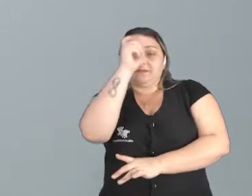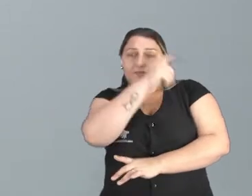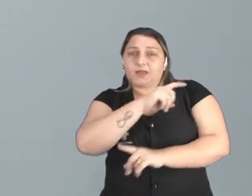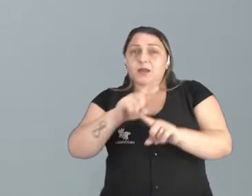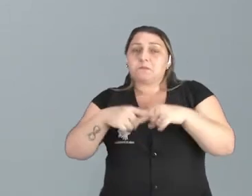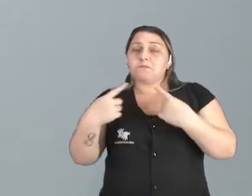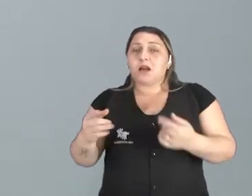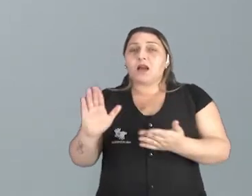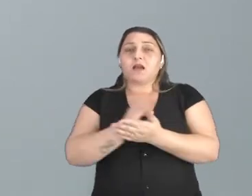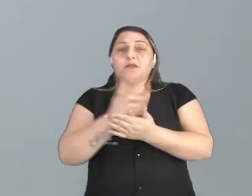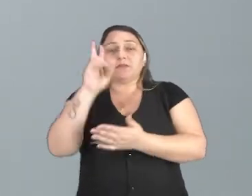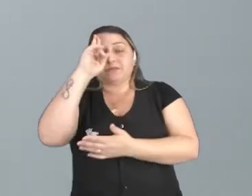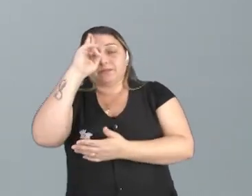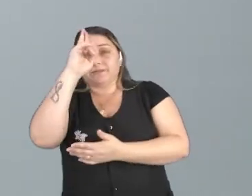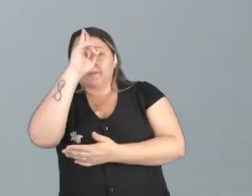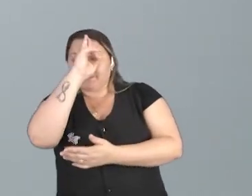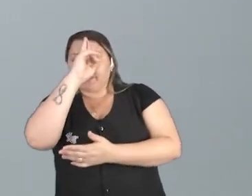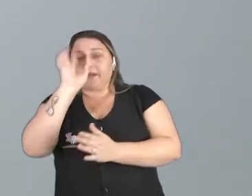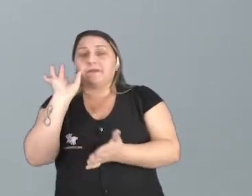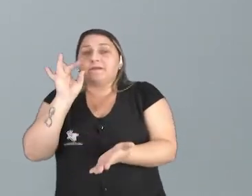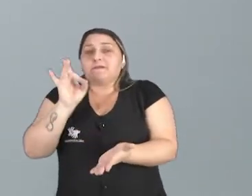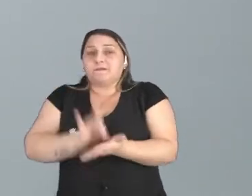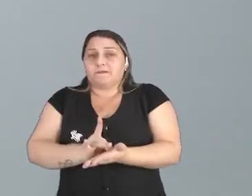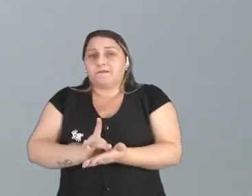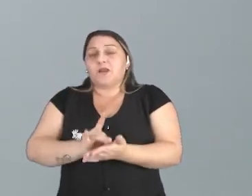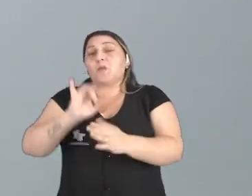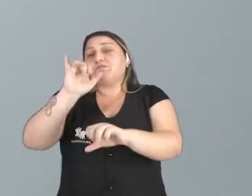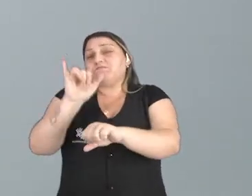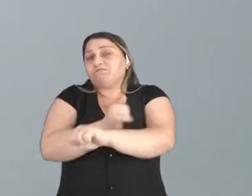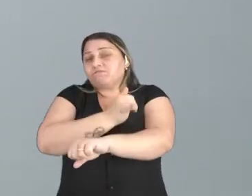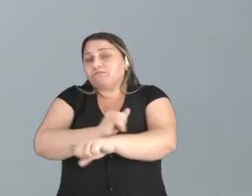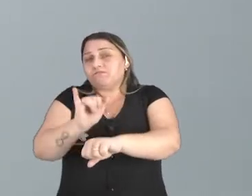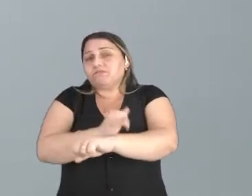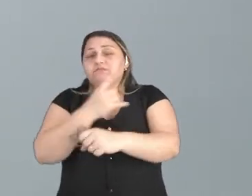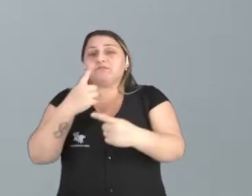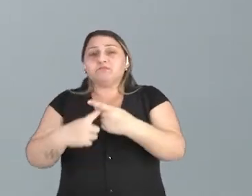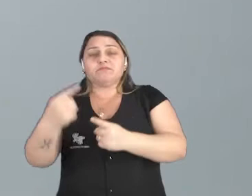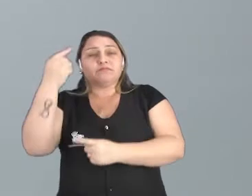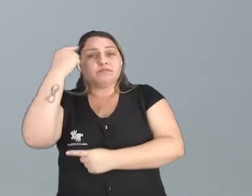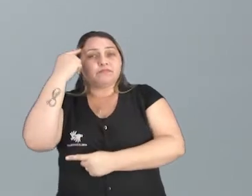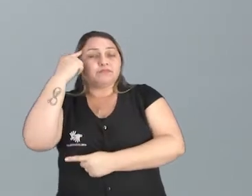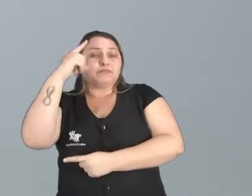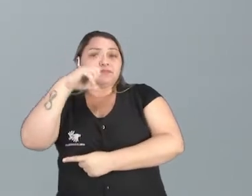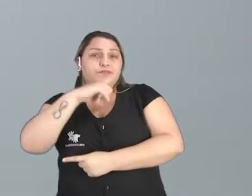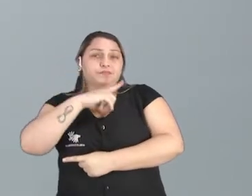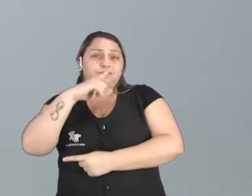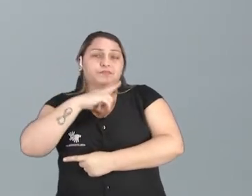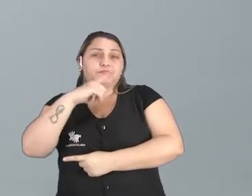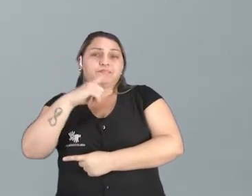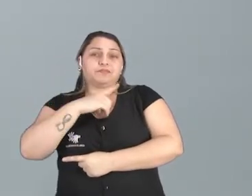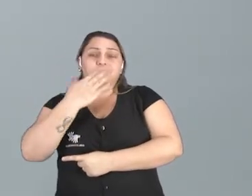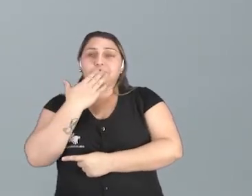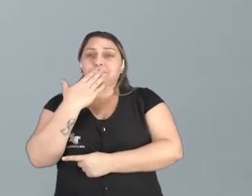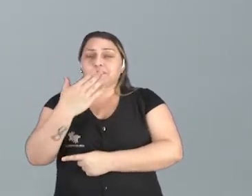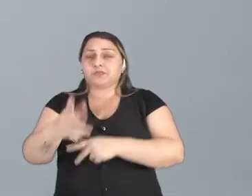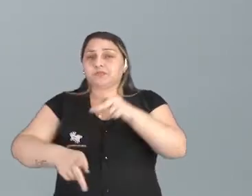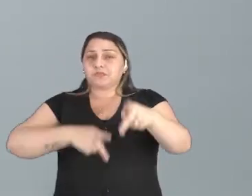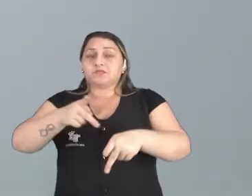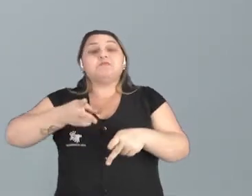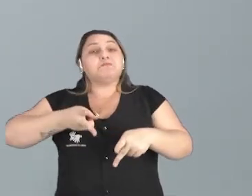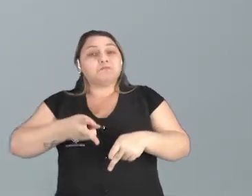Só que alguns historiadores dizem que isso foi, na verdade, uma estratégia, porque ele pensaria que existiria um apelo popular para